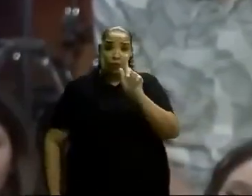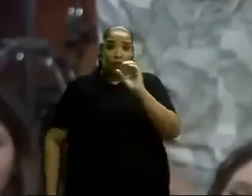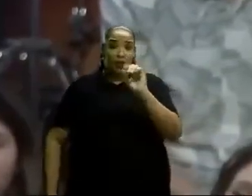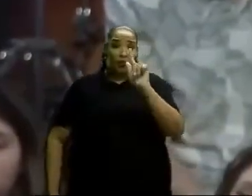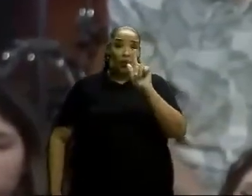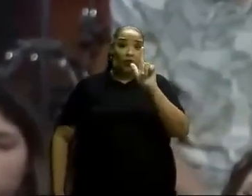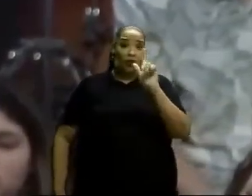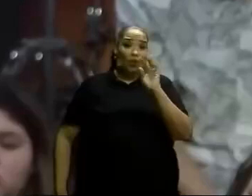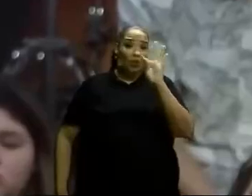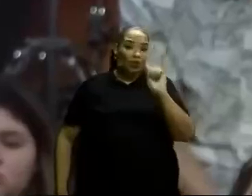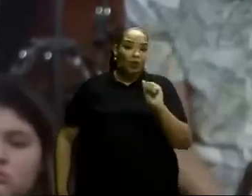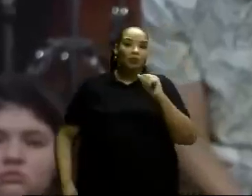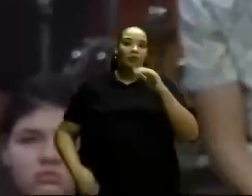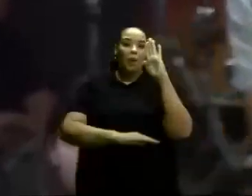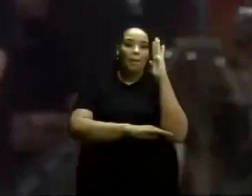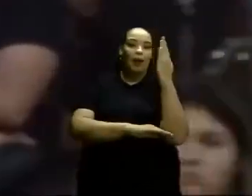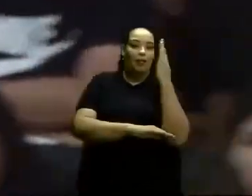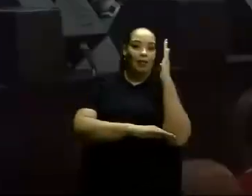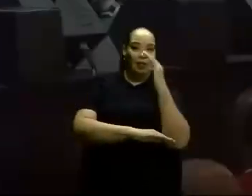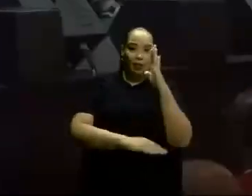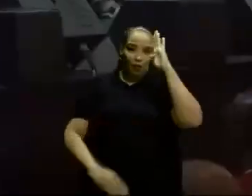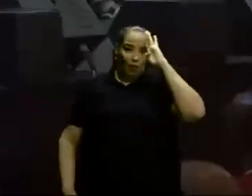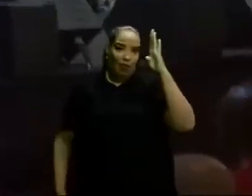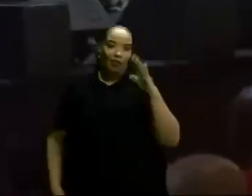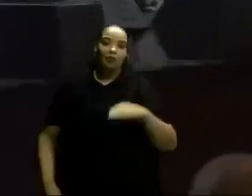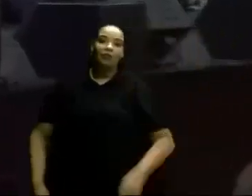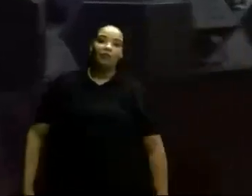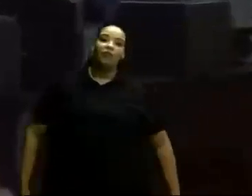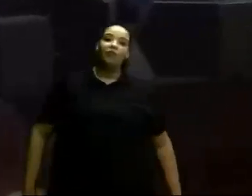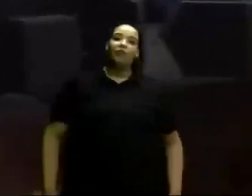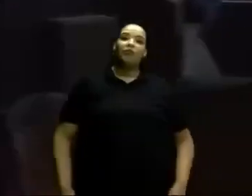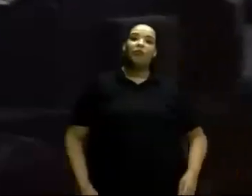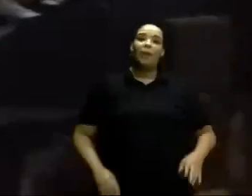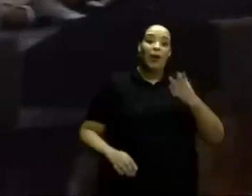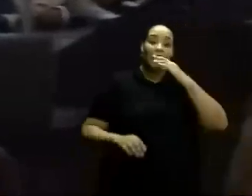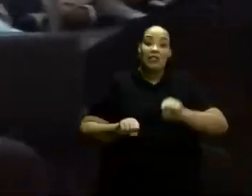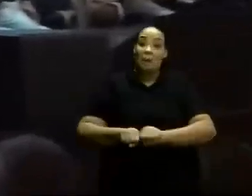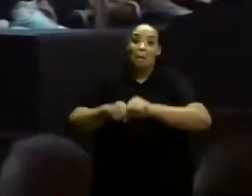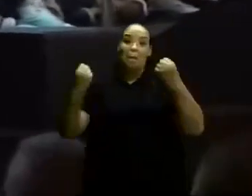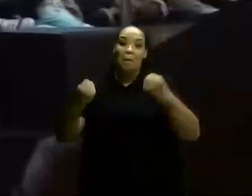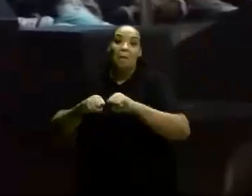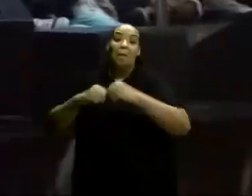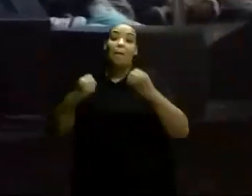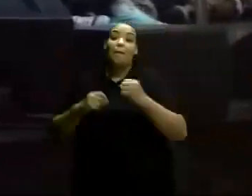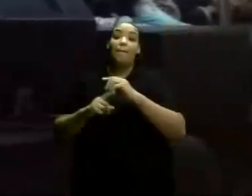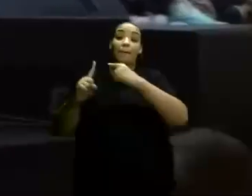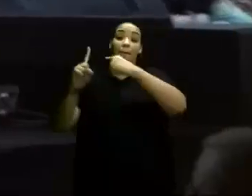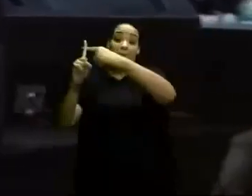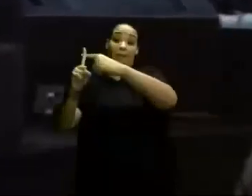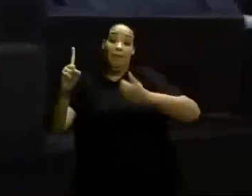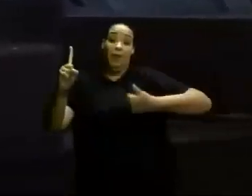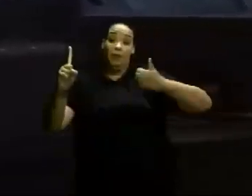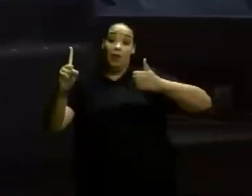Pegaram então um pedaço de madeira, os soldados, e arrebentaram as pernas do primeiro que havia sido crucificado,